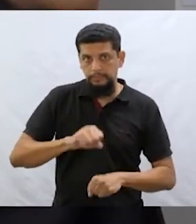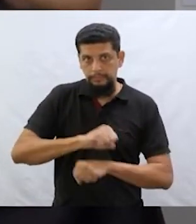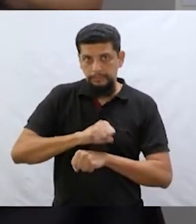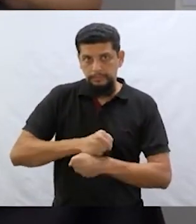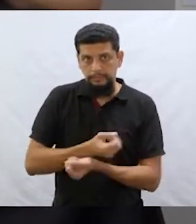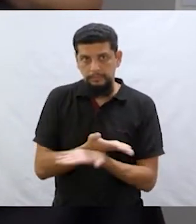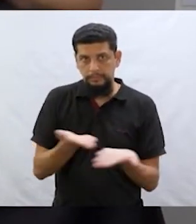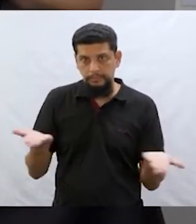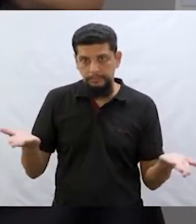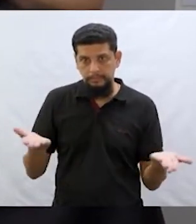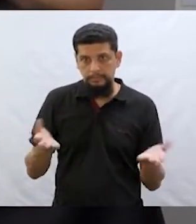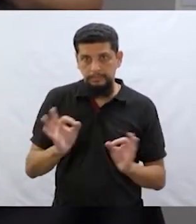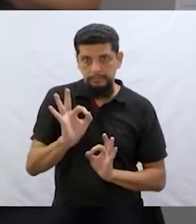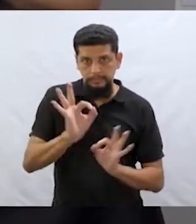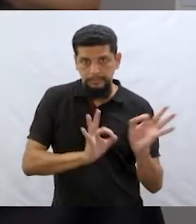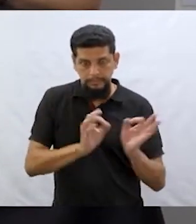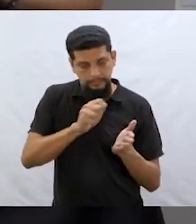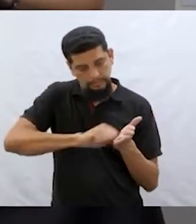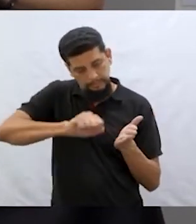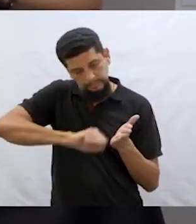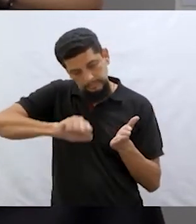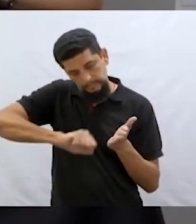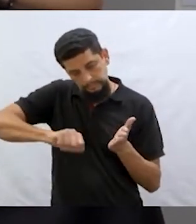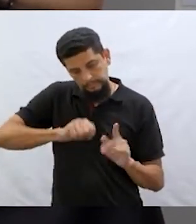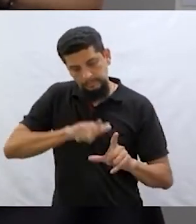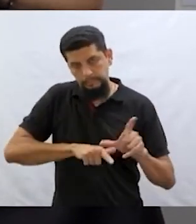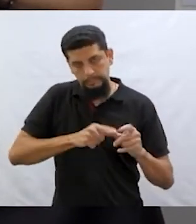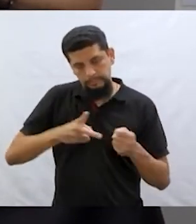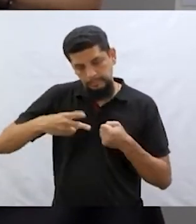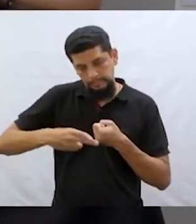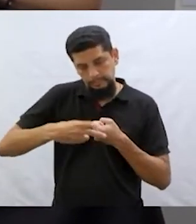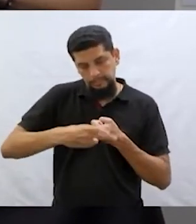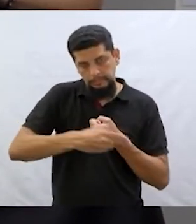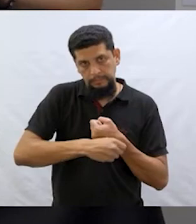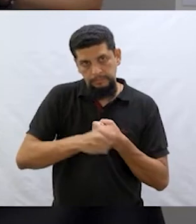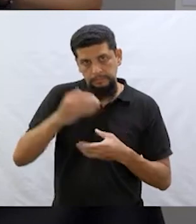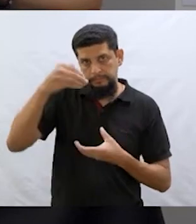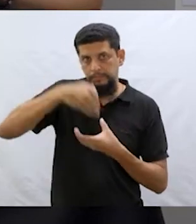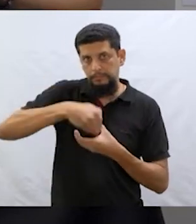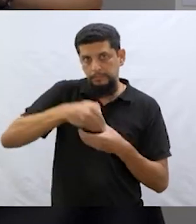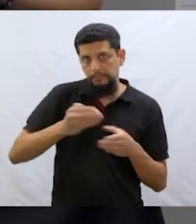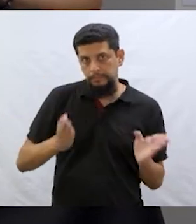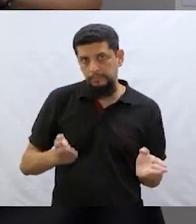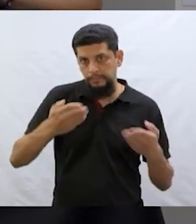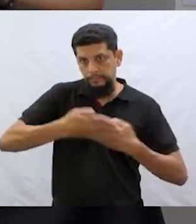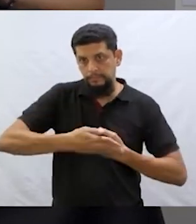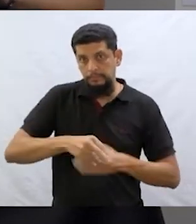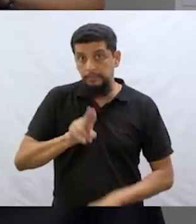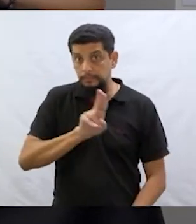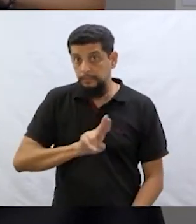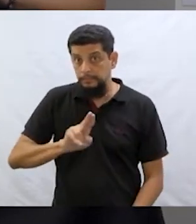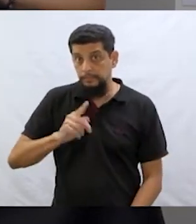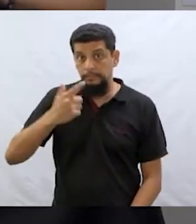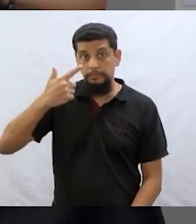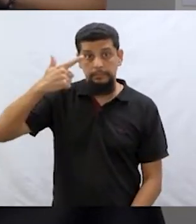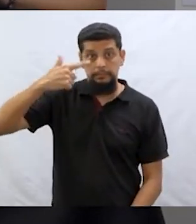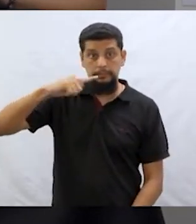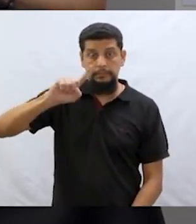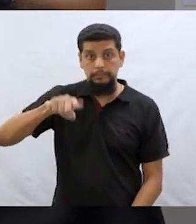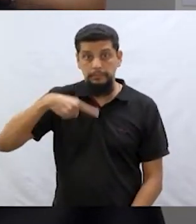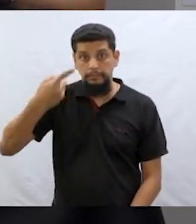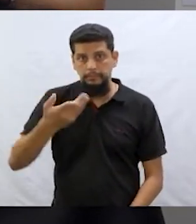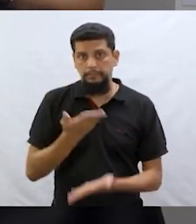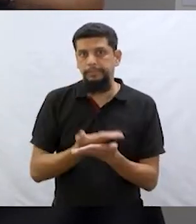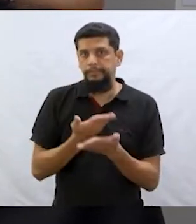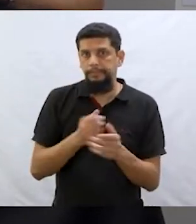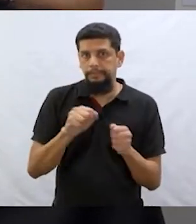dar alguns minutos para você escrever a letra, recortar e guardar, tá? Porque você vai usar nas